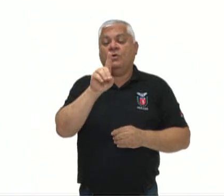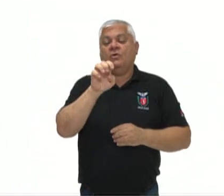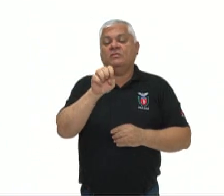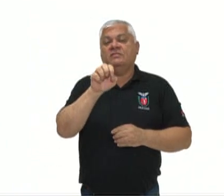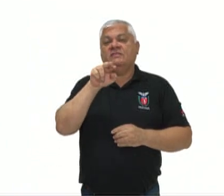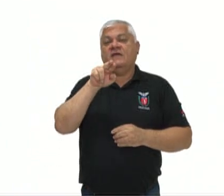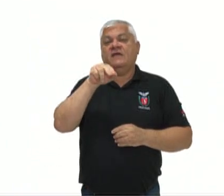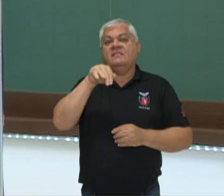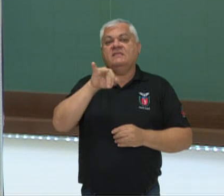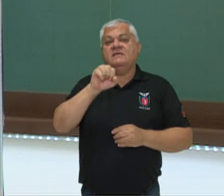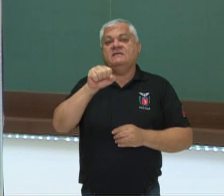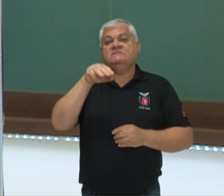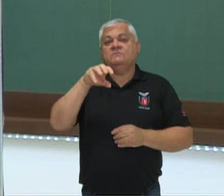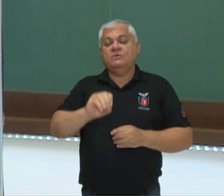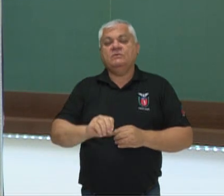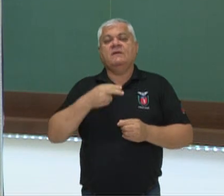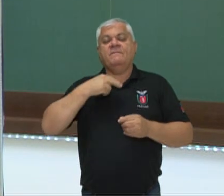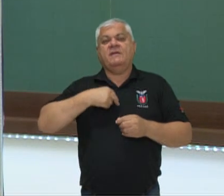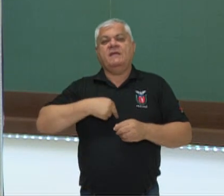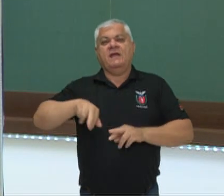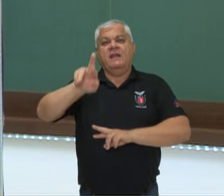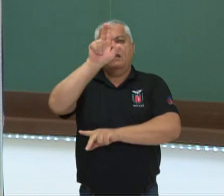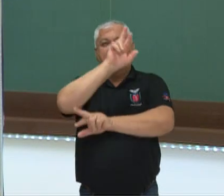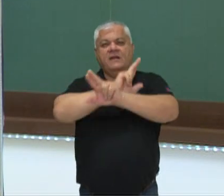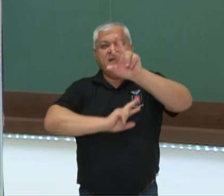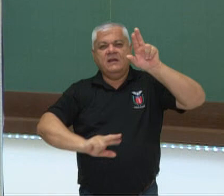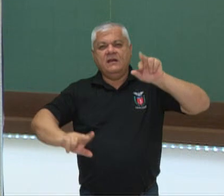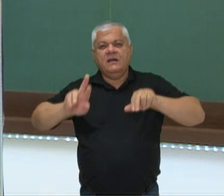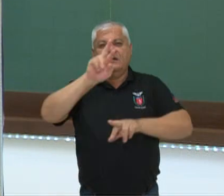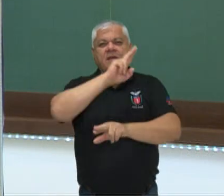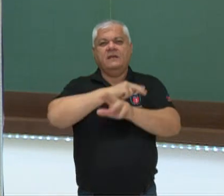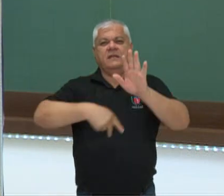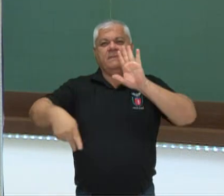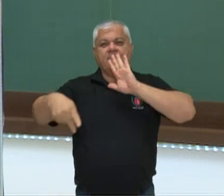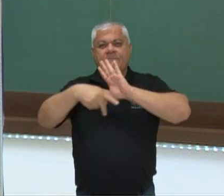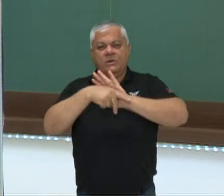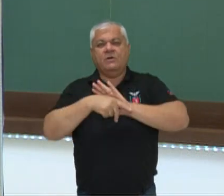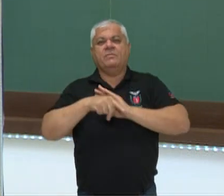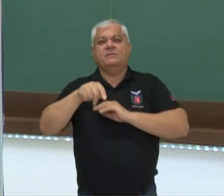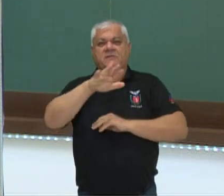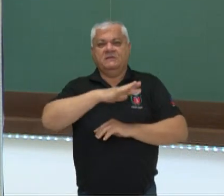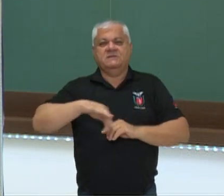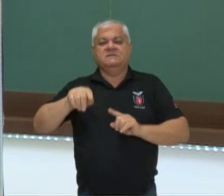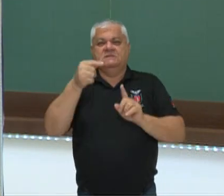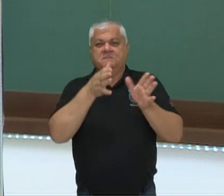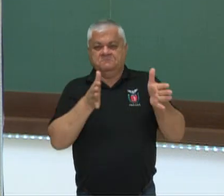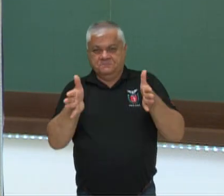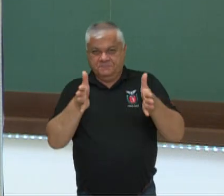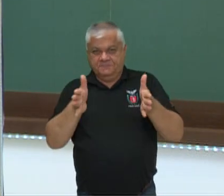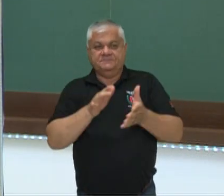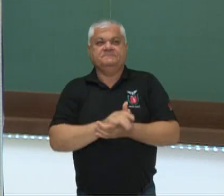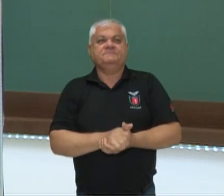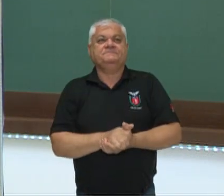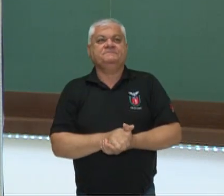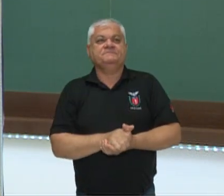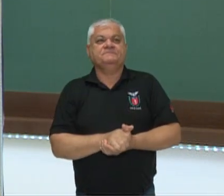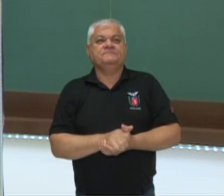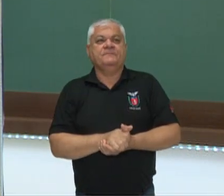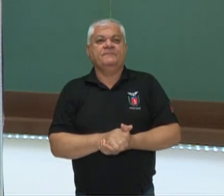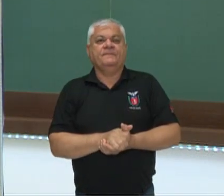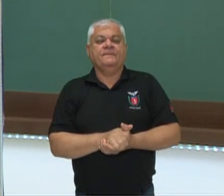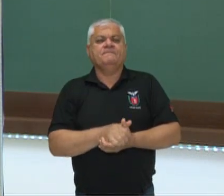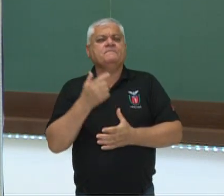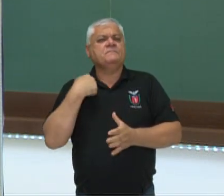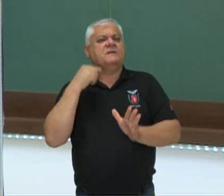compreendendo algumas variações linguísticas muito típicas deste período de época. Pois bem, há